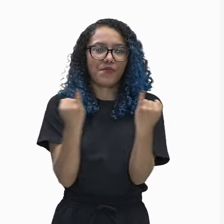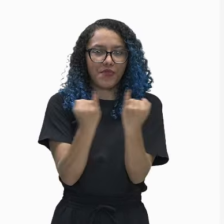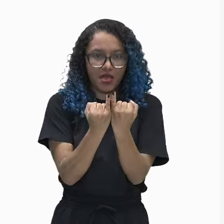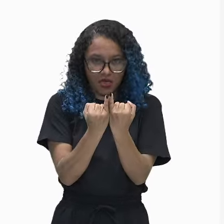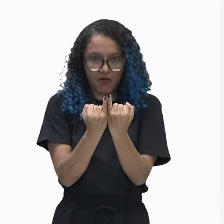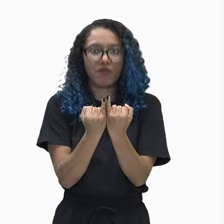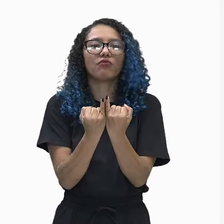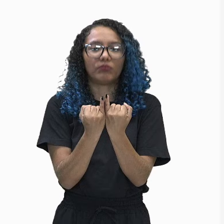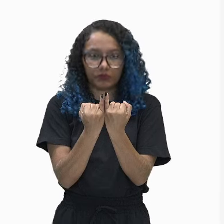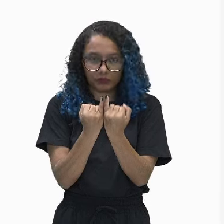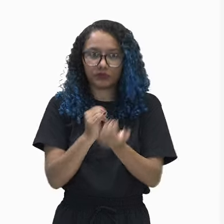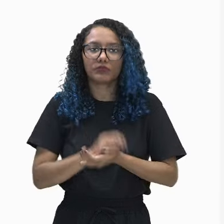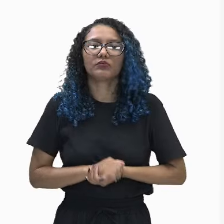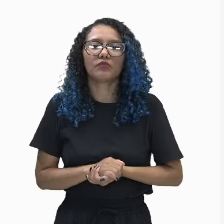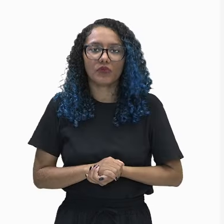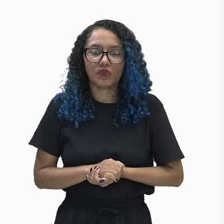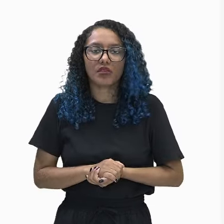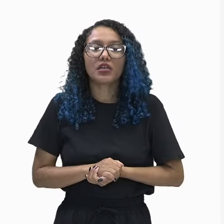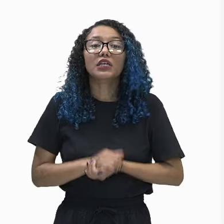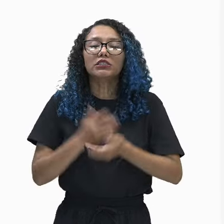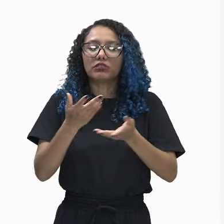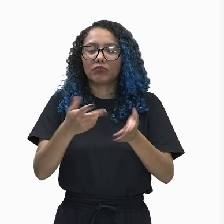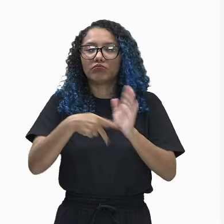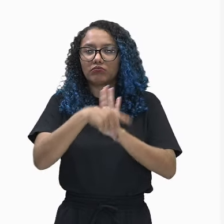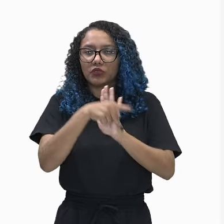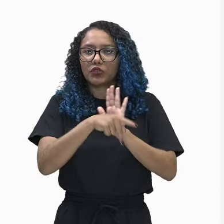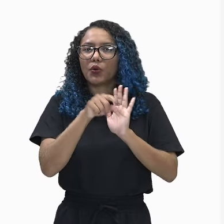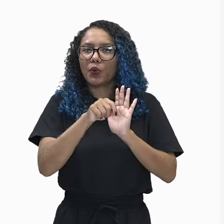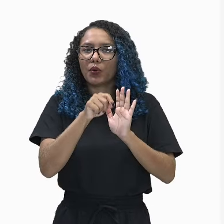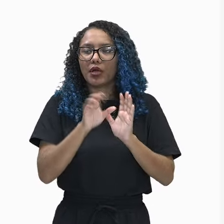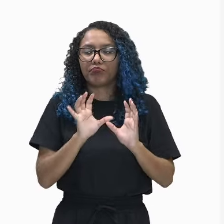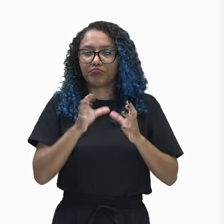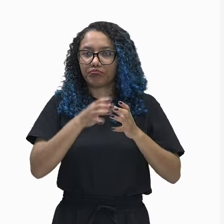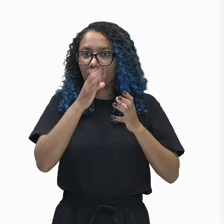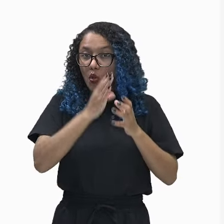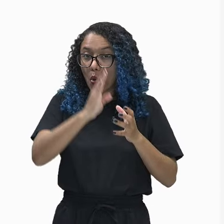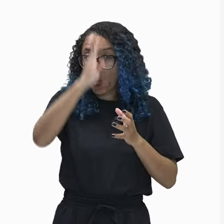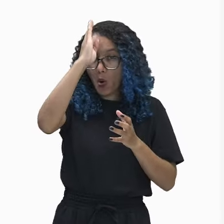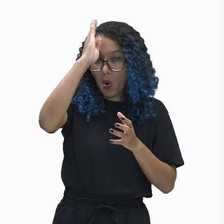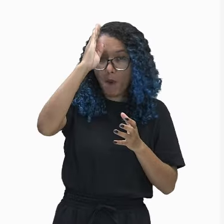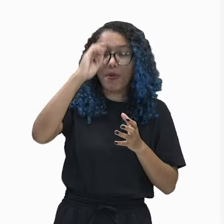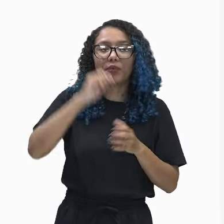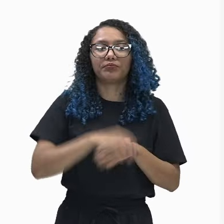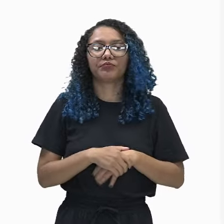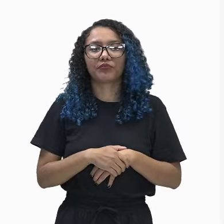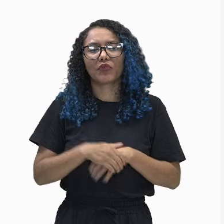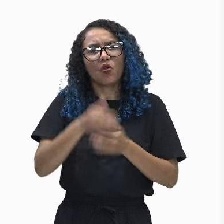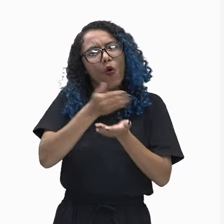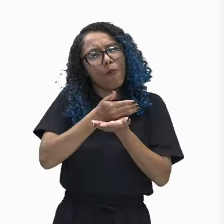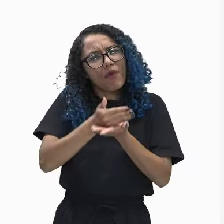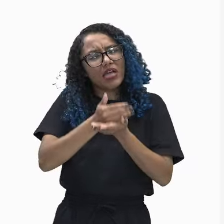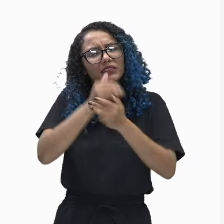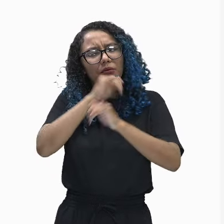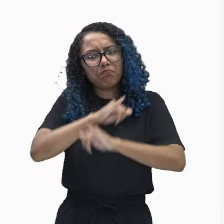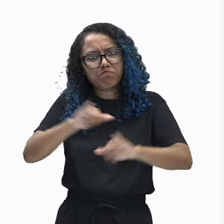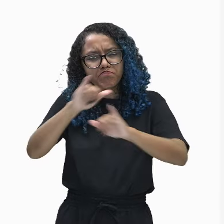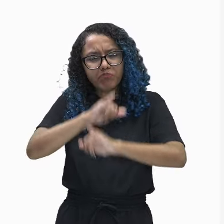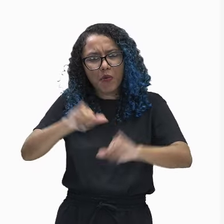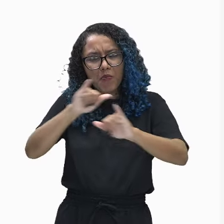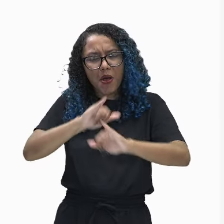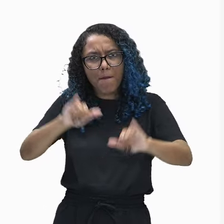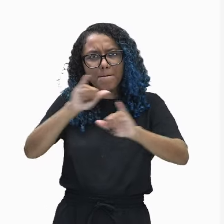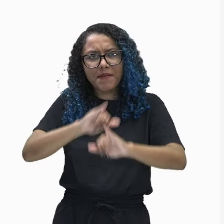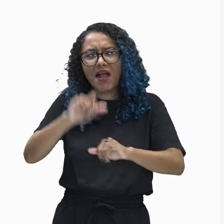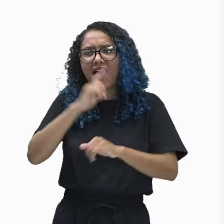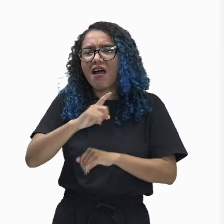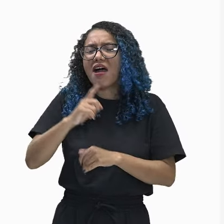satisfeitas. Dentro desse projeto, os romanos começaram a transmitir seu idioma, a